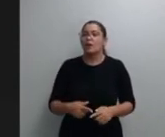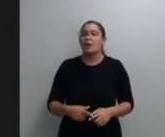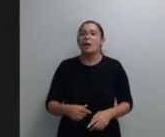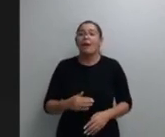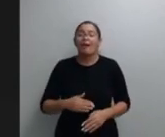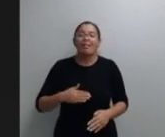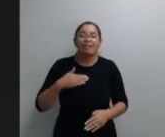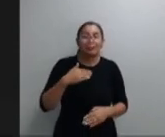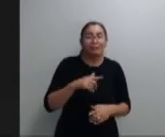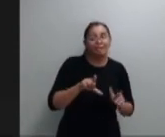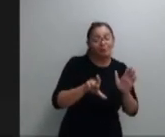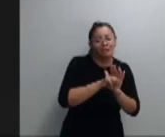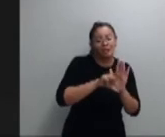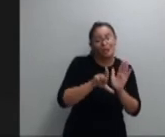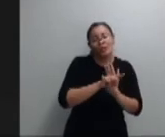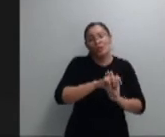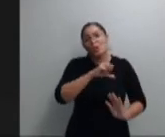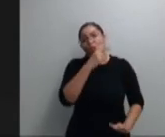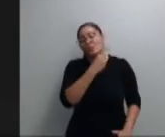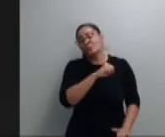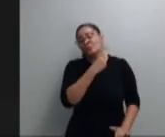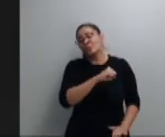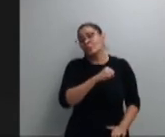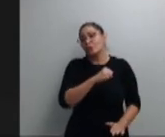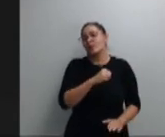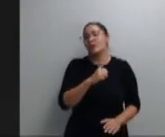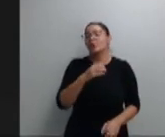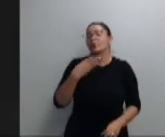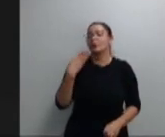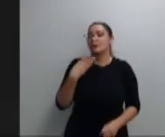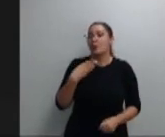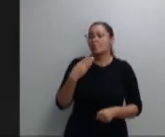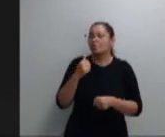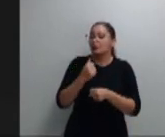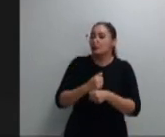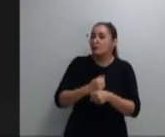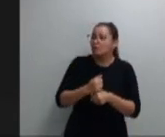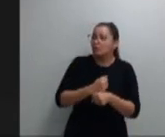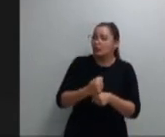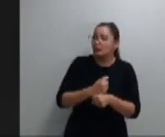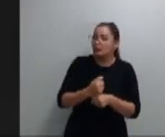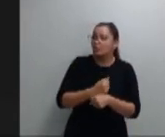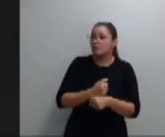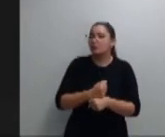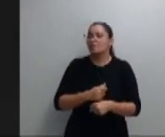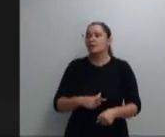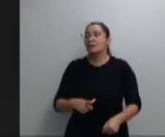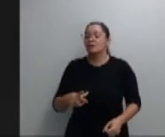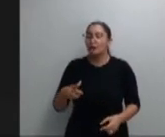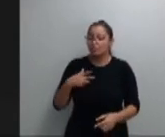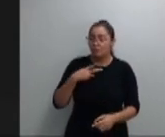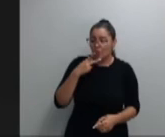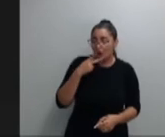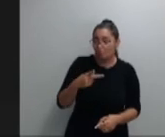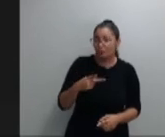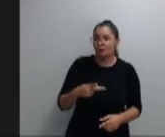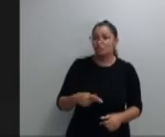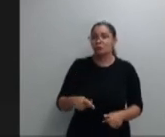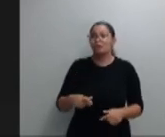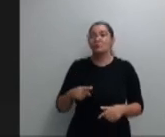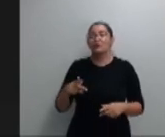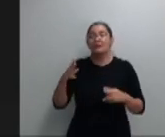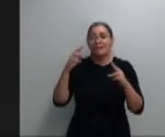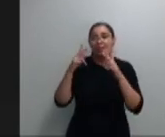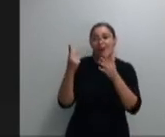.884 de 94 a lei revogada assim dispunha quando da ocorrência do ato de concentração